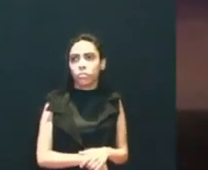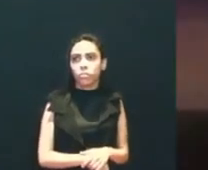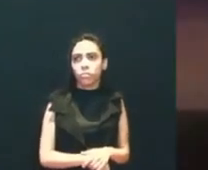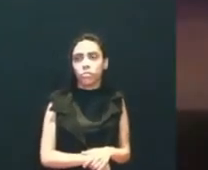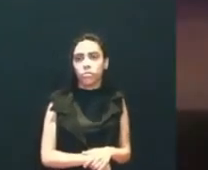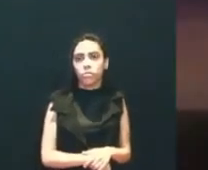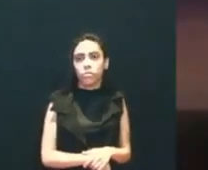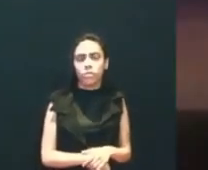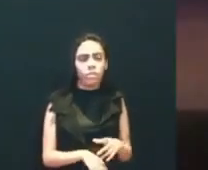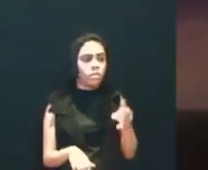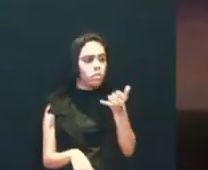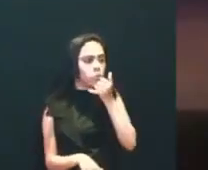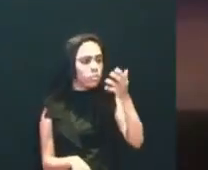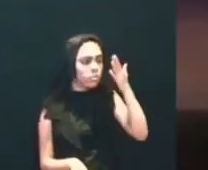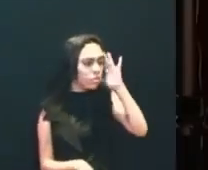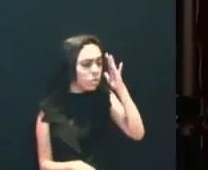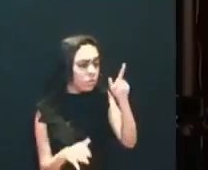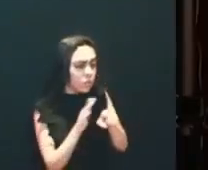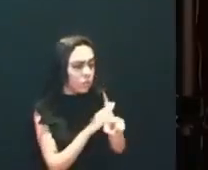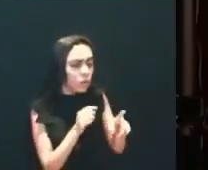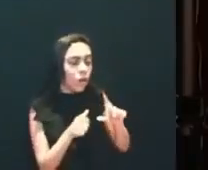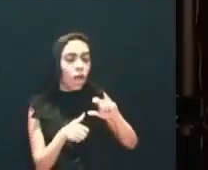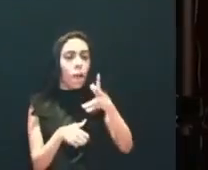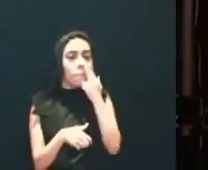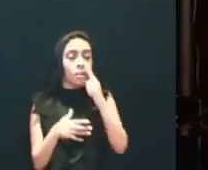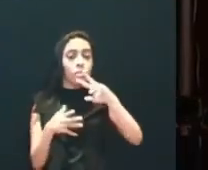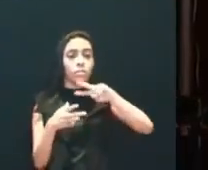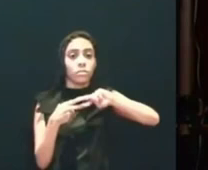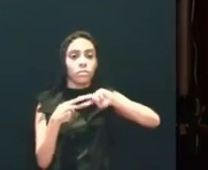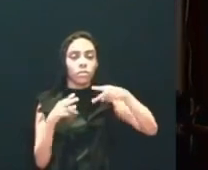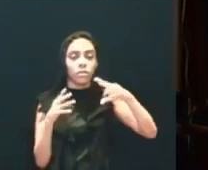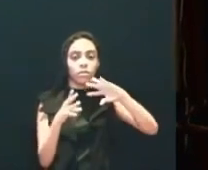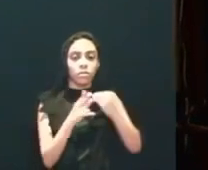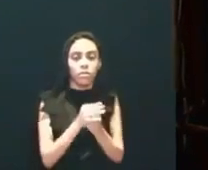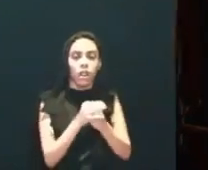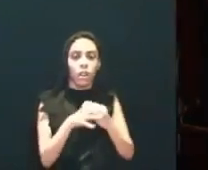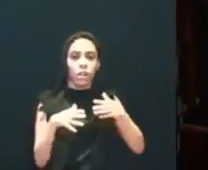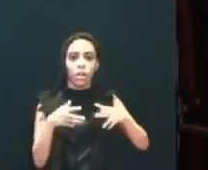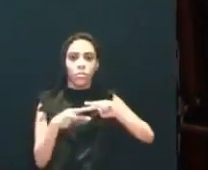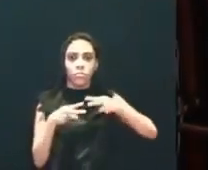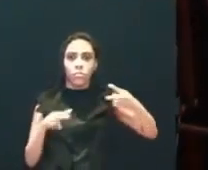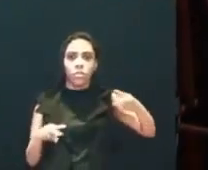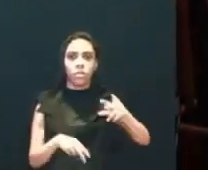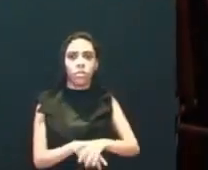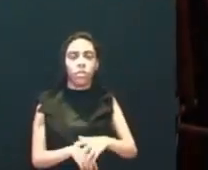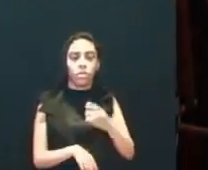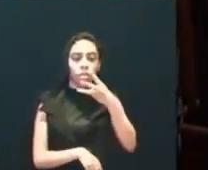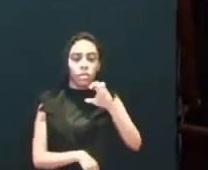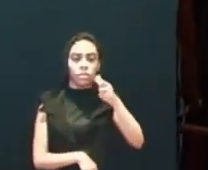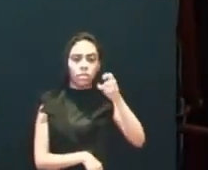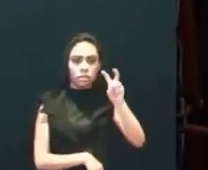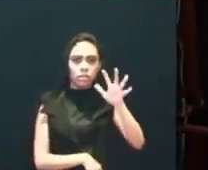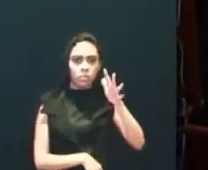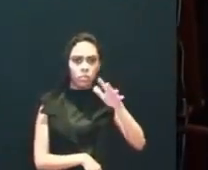Qual foi a mutação que você falou? A mutação de células, Sim. a 315, Certo.